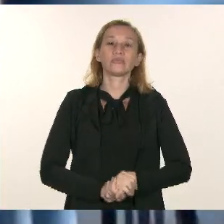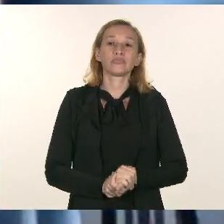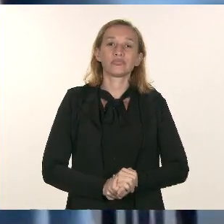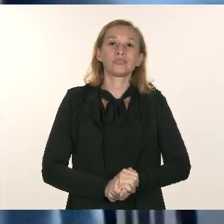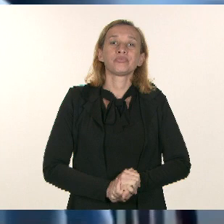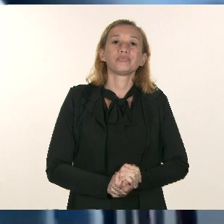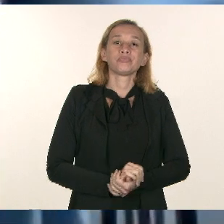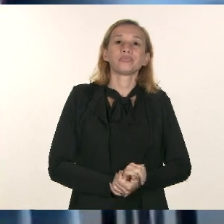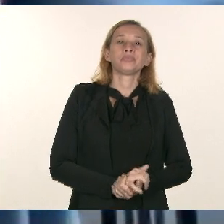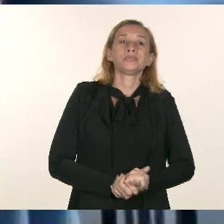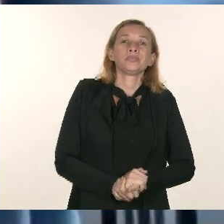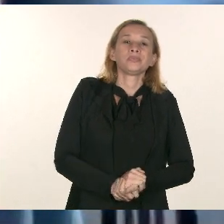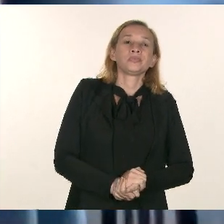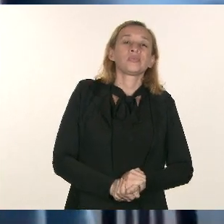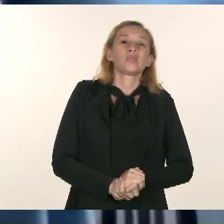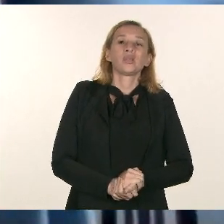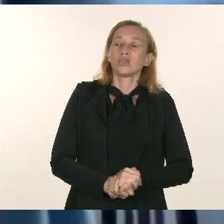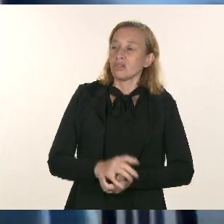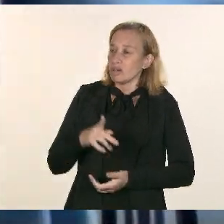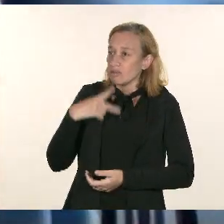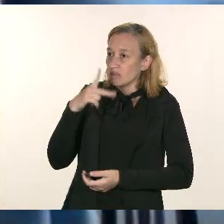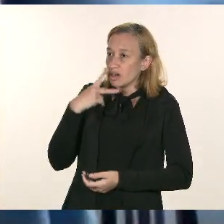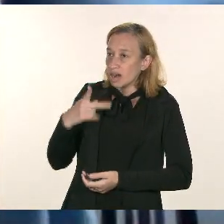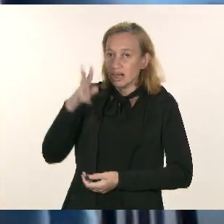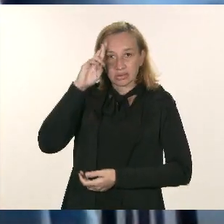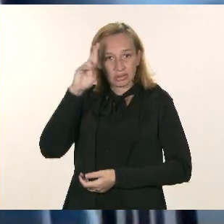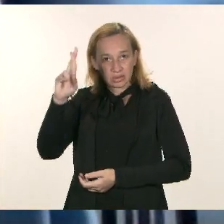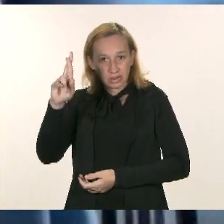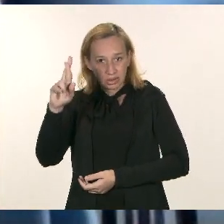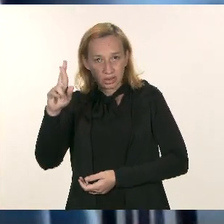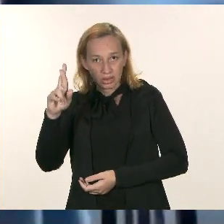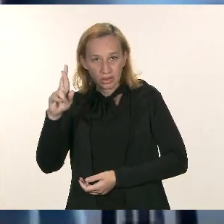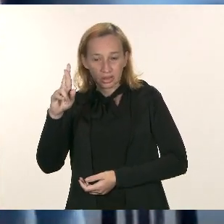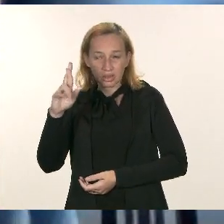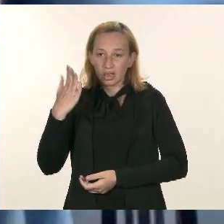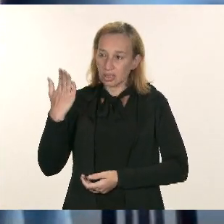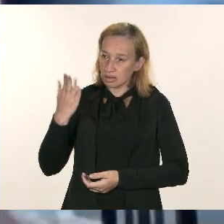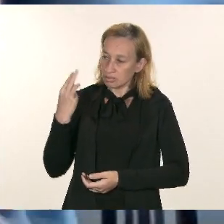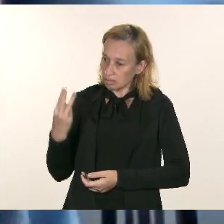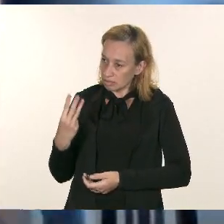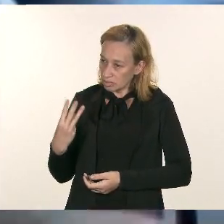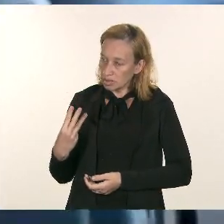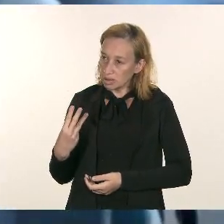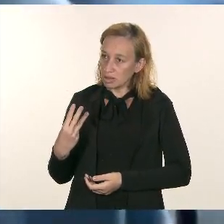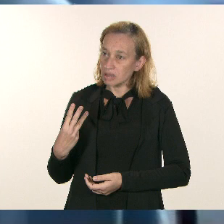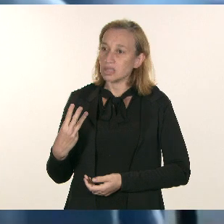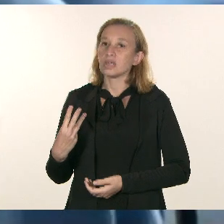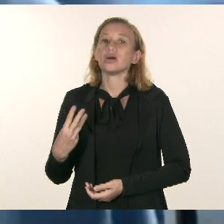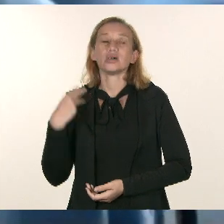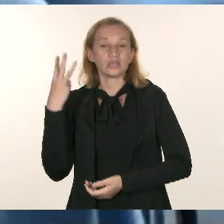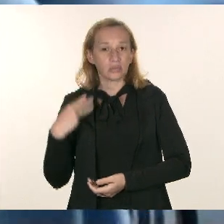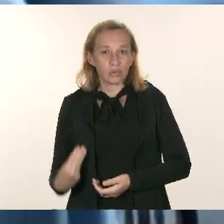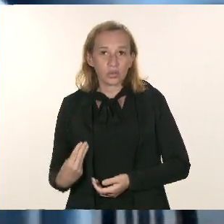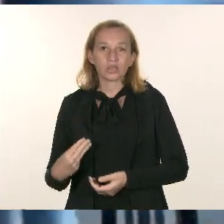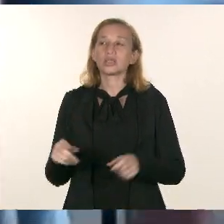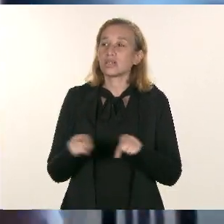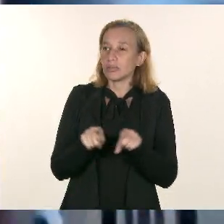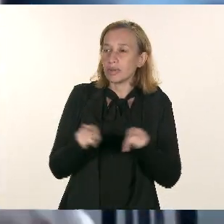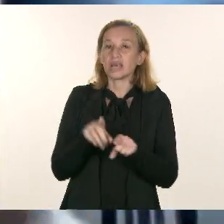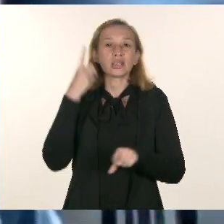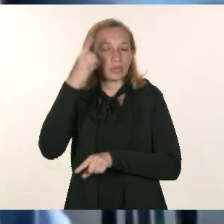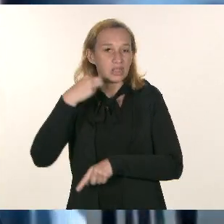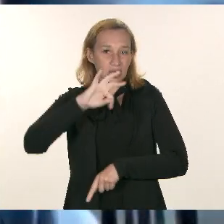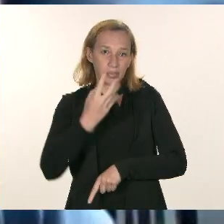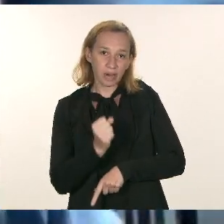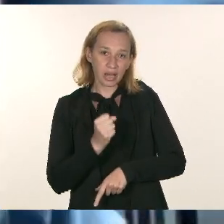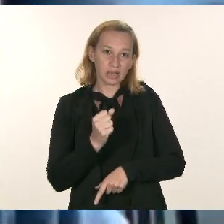dito, por Vossa Excelência, pela deputada Marta também, que o feminicídio tem aumentado. E agora,